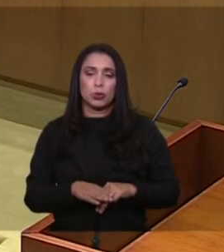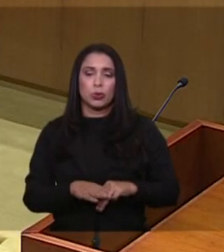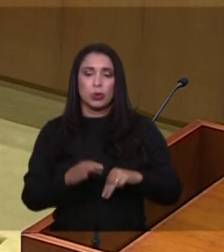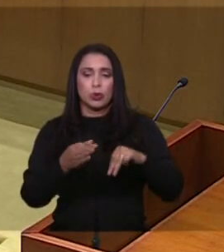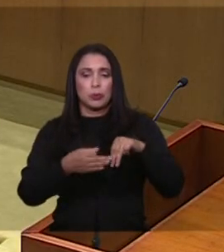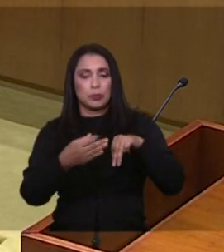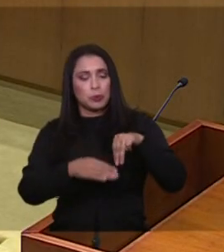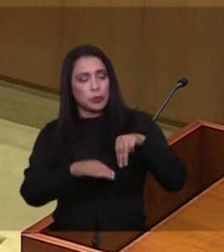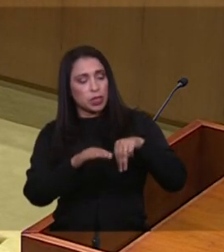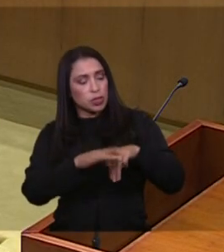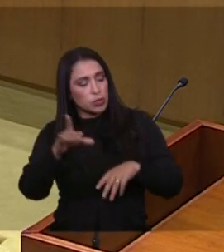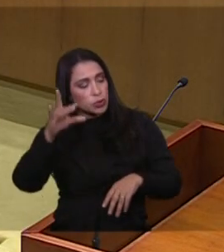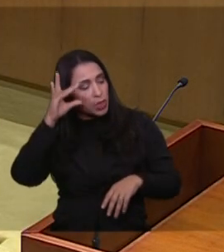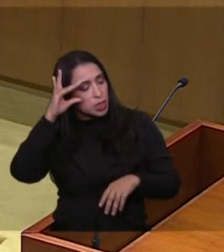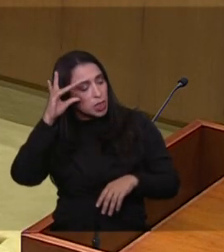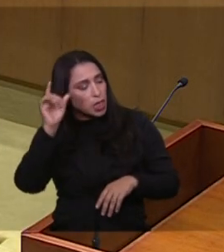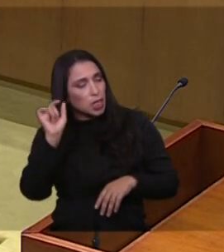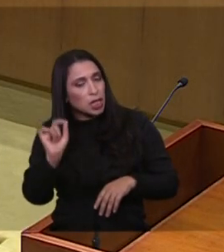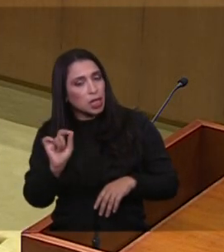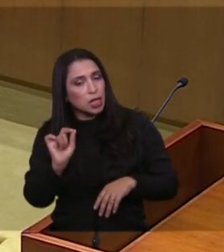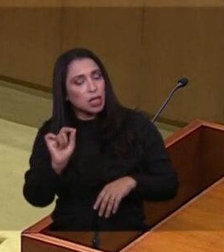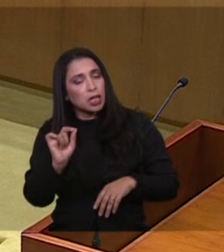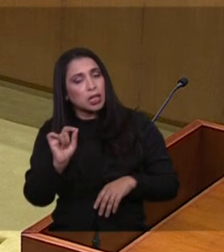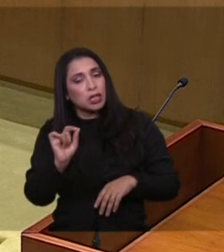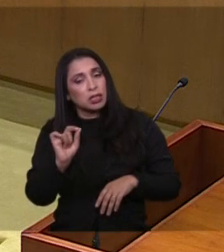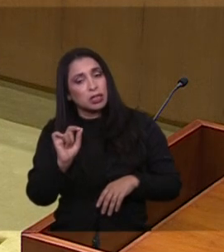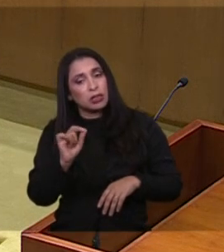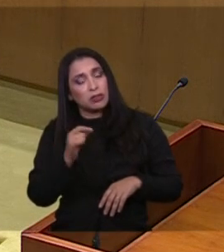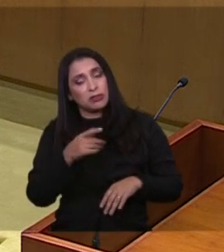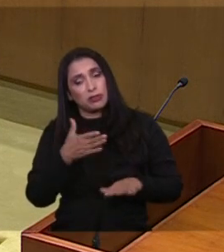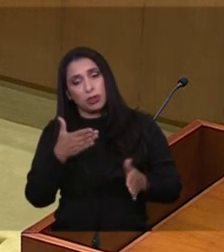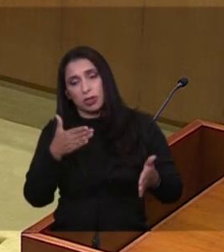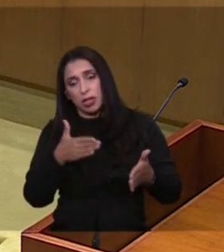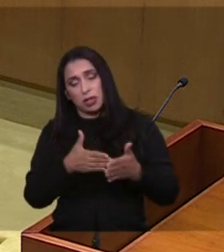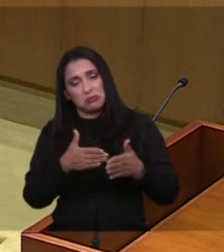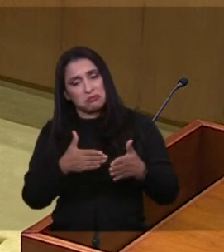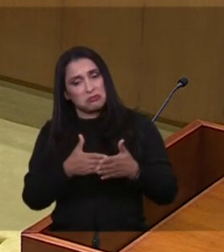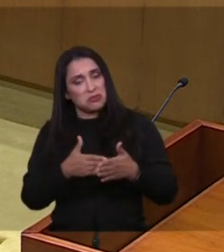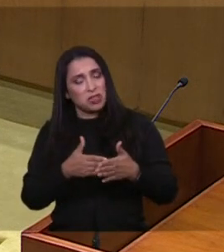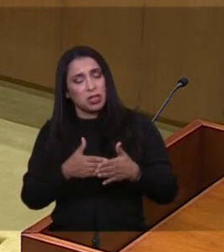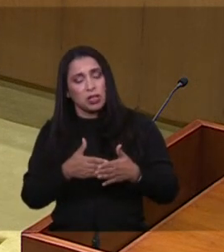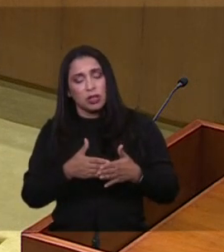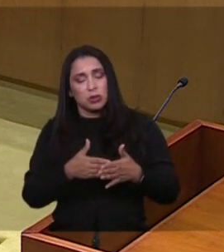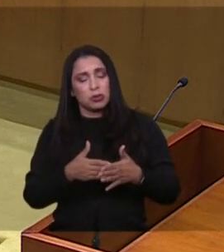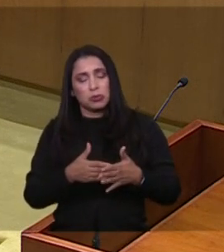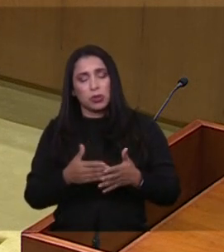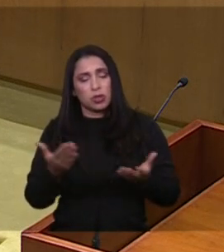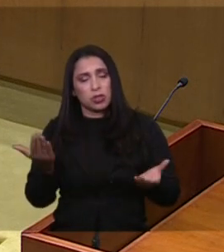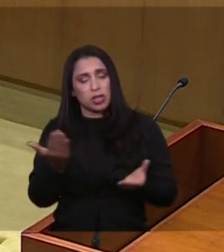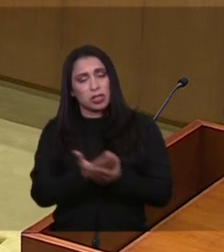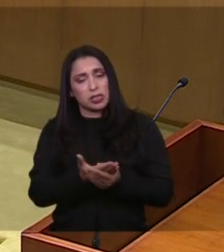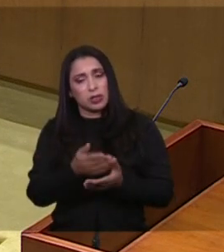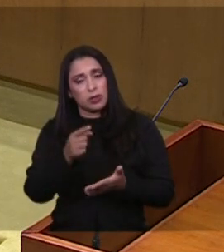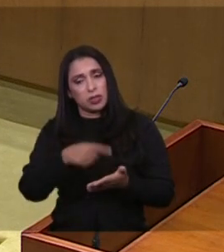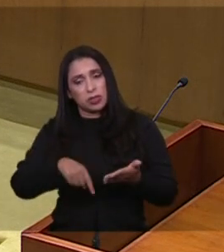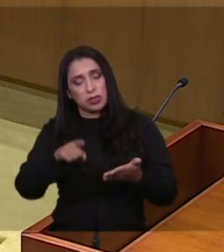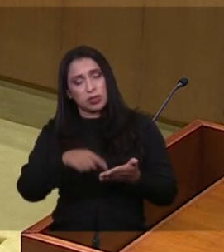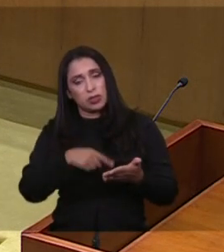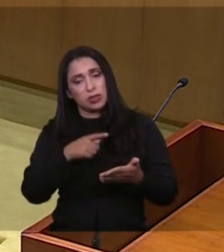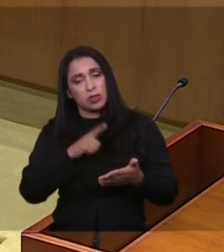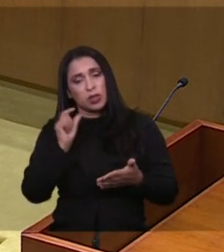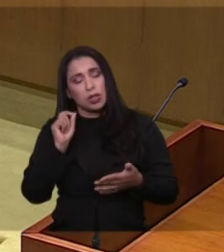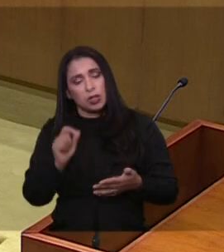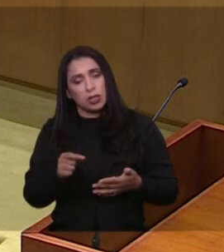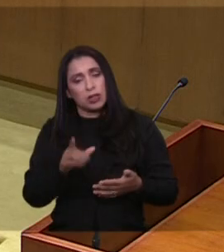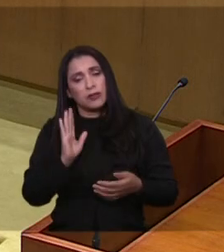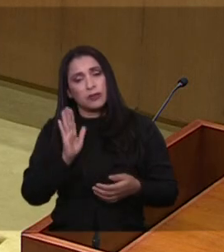André Mendonça tenha aduzido aí uma impossibilidade temporal de ações decisórias, o ministro Alexandre tenha lembrado que pode